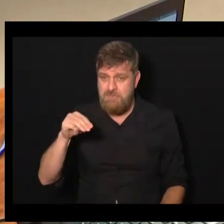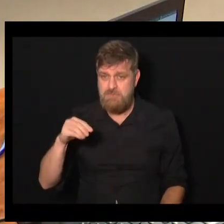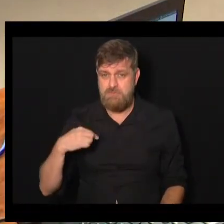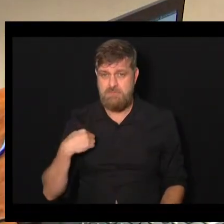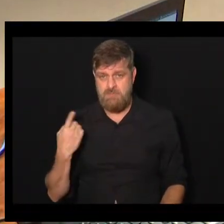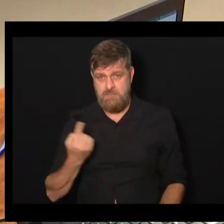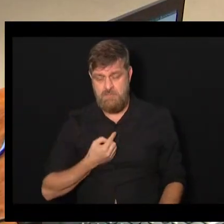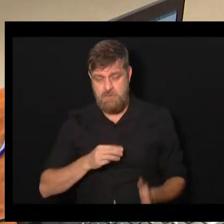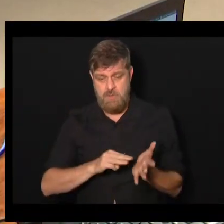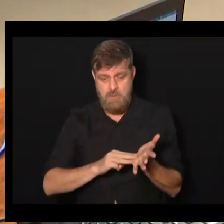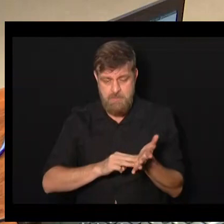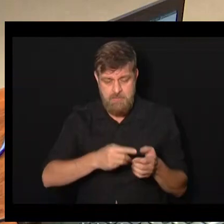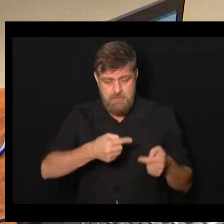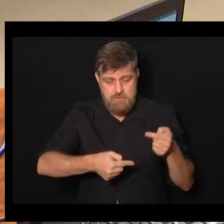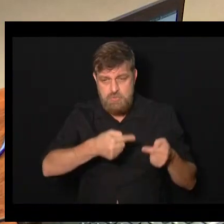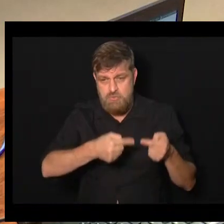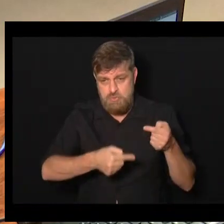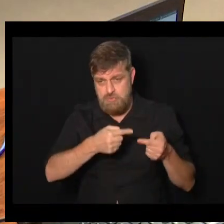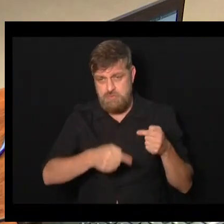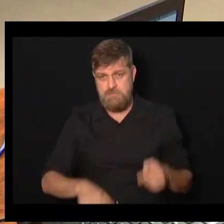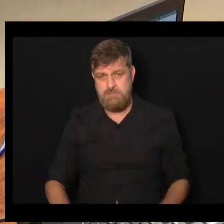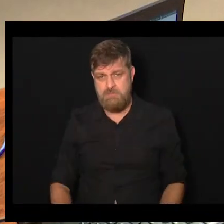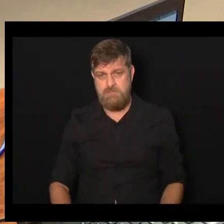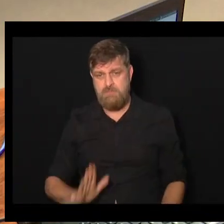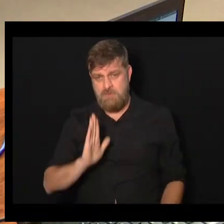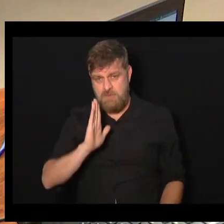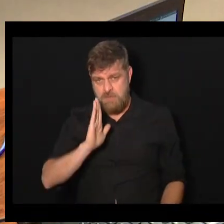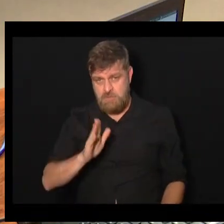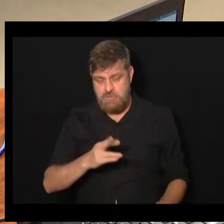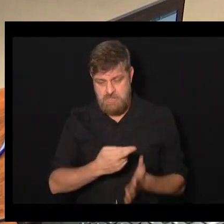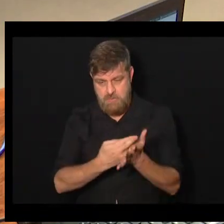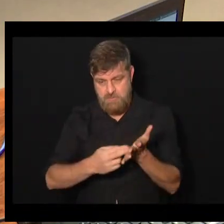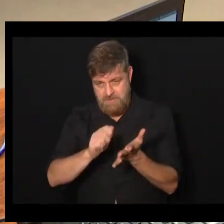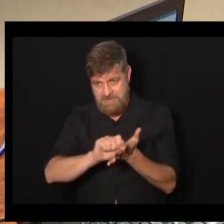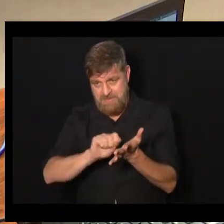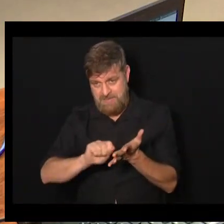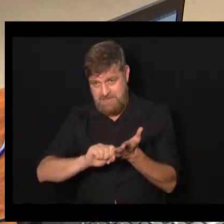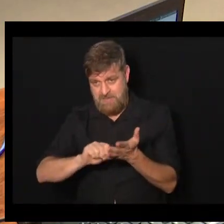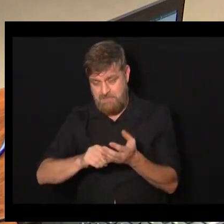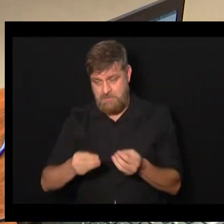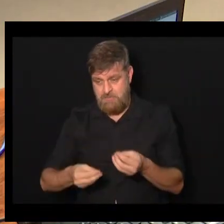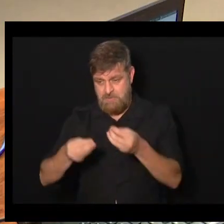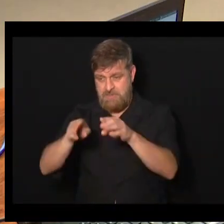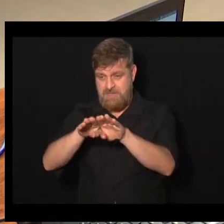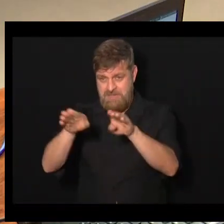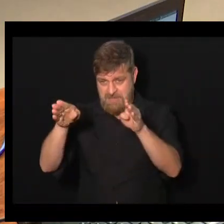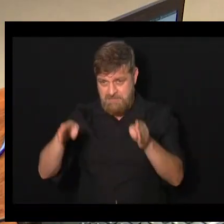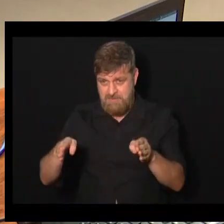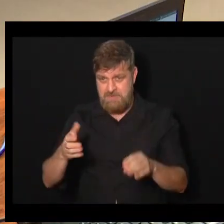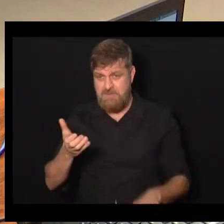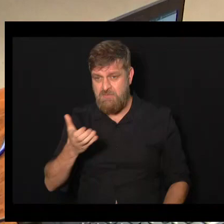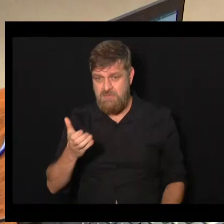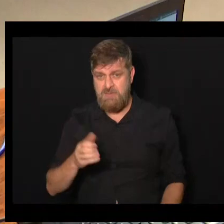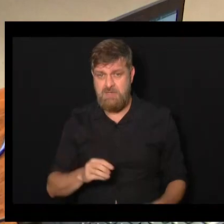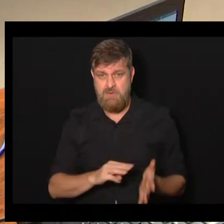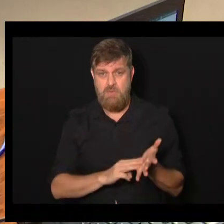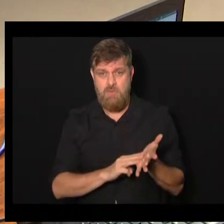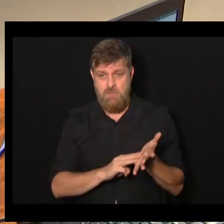os membros possam discutir. Porém, eu formalizei um requerimento, já está na mesa, porém eu quero comunicar aos membros da